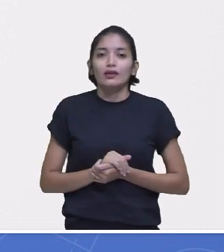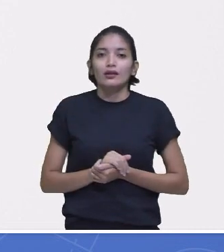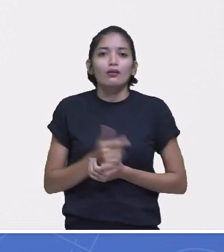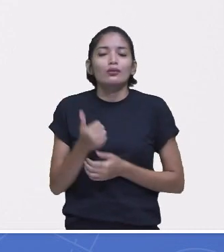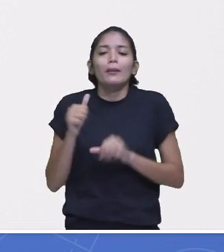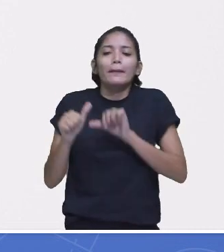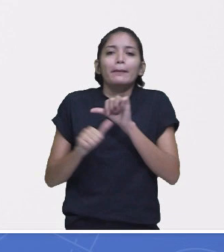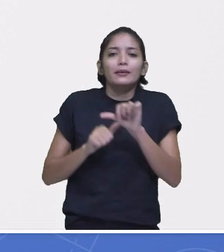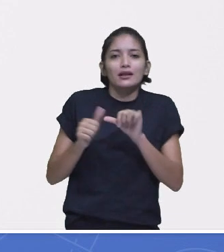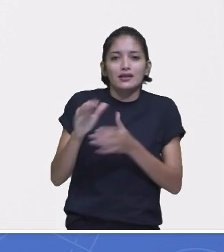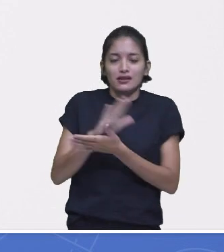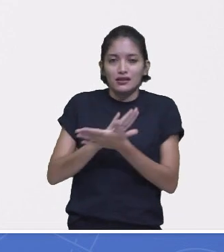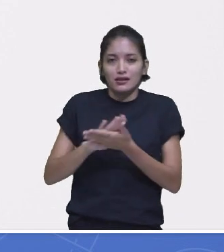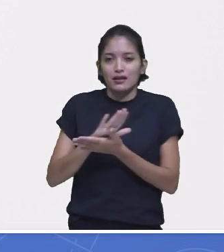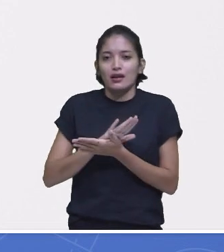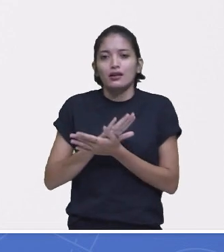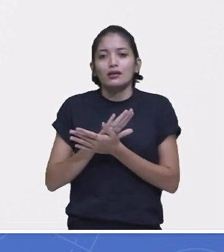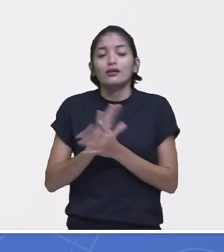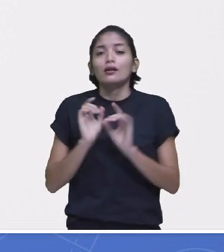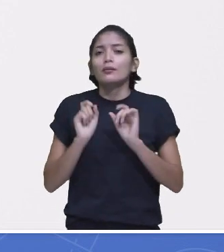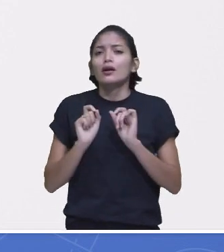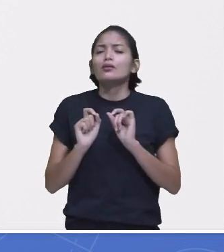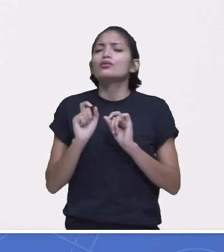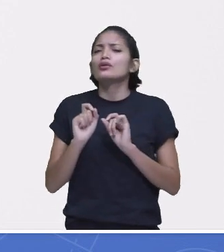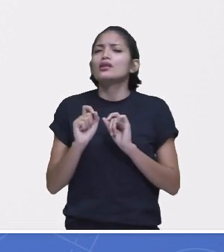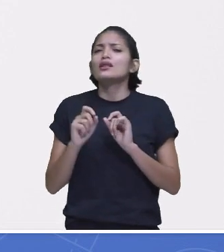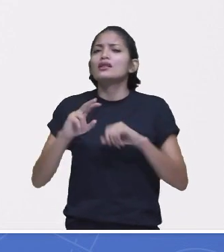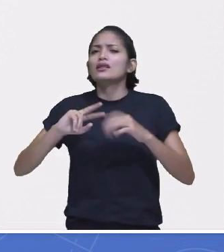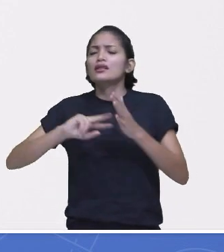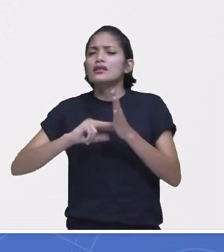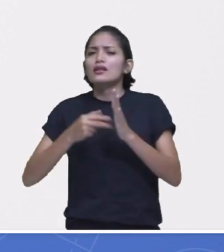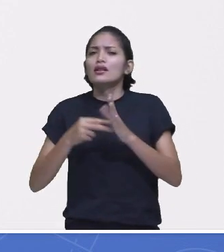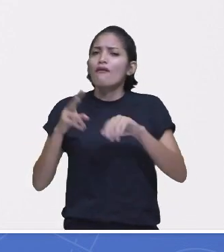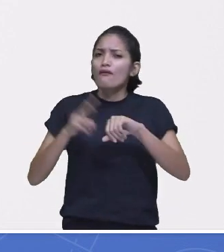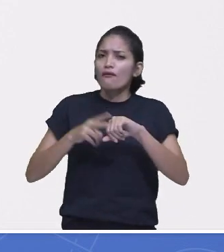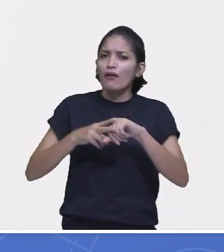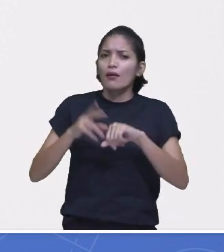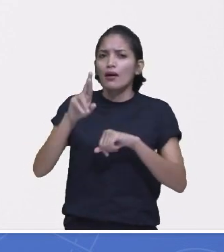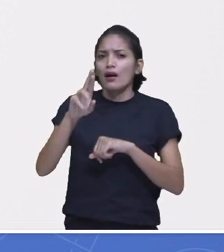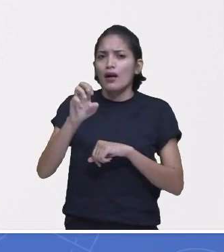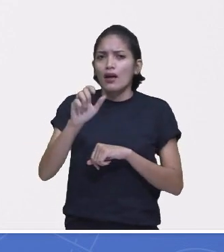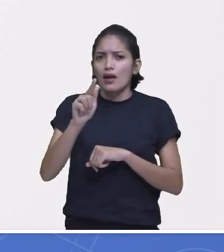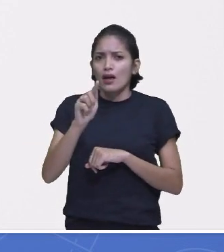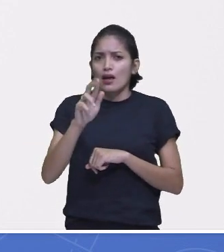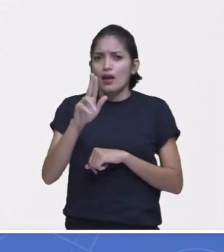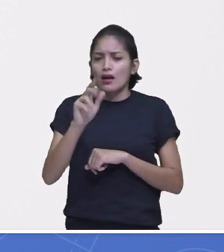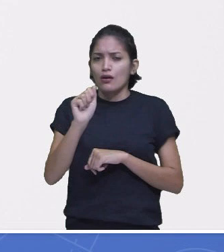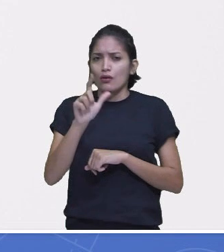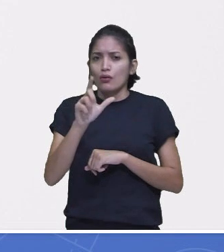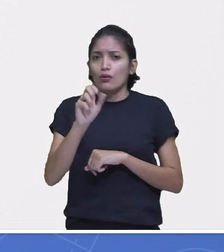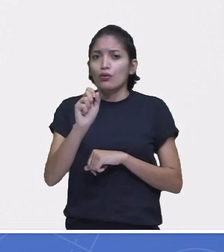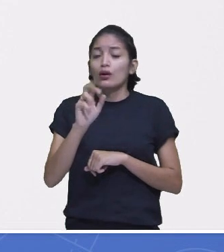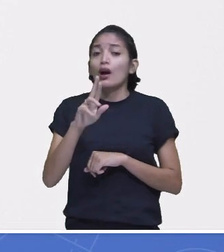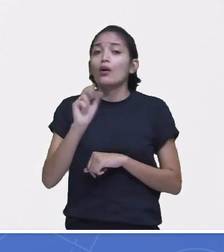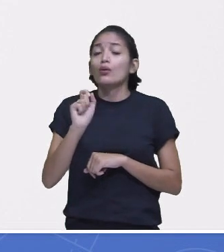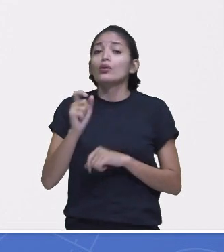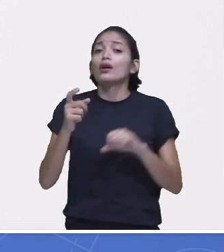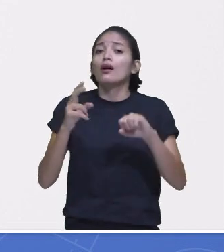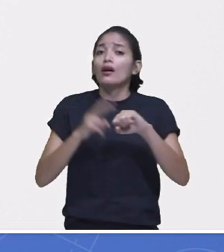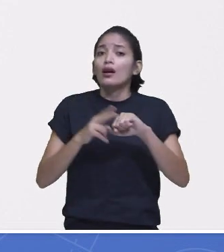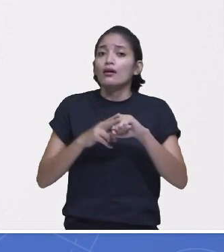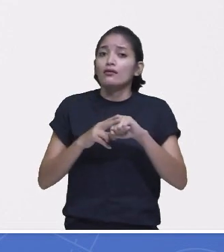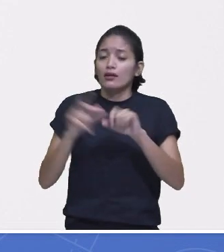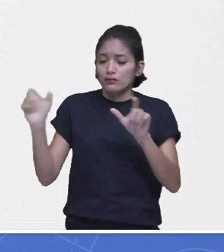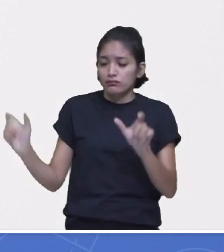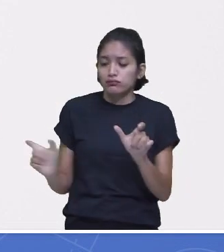alteração da raiz. O que compreende um verbo regular, segundo a aula que nós tivemos? É aquele verbo que a raiz está